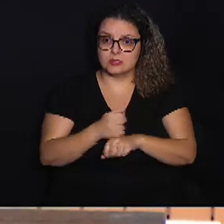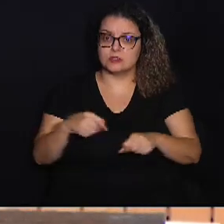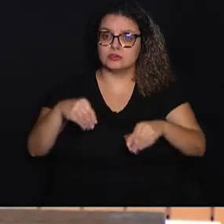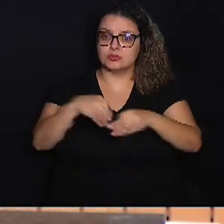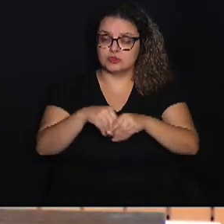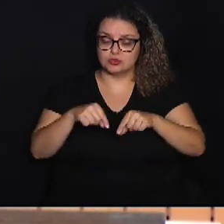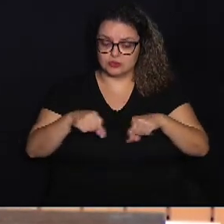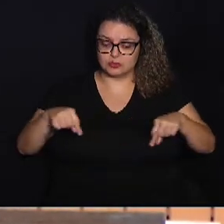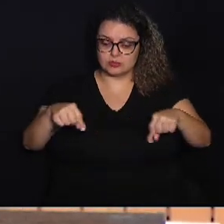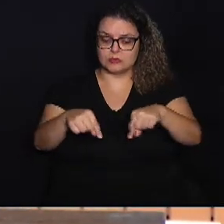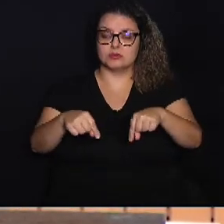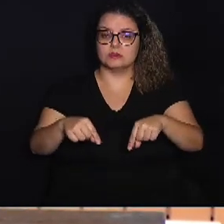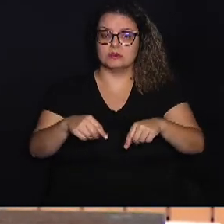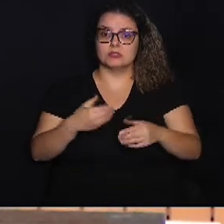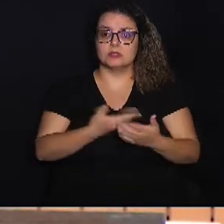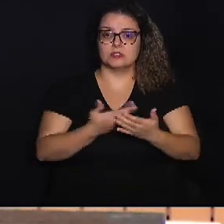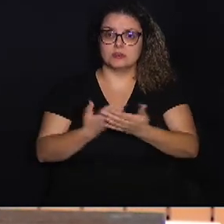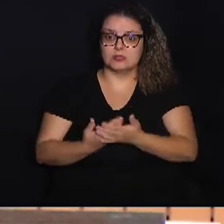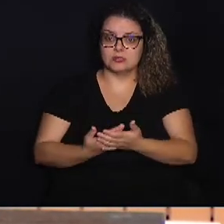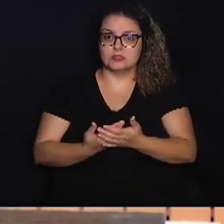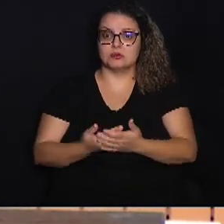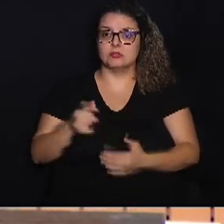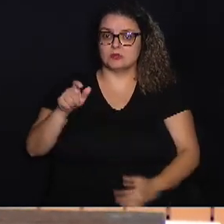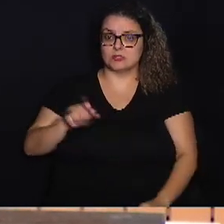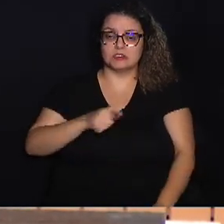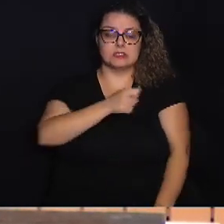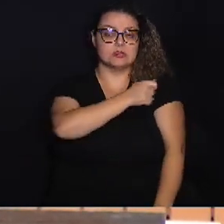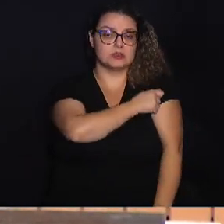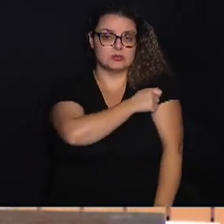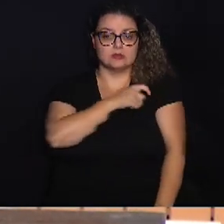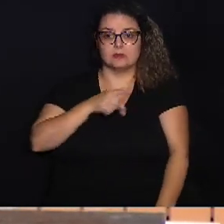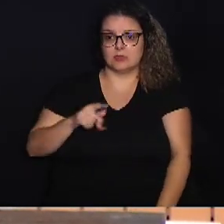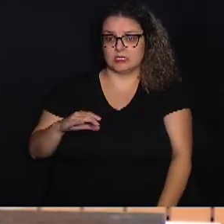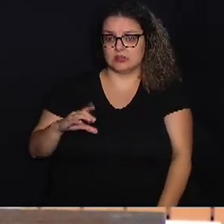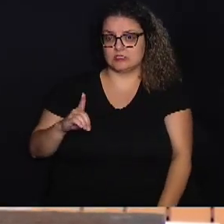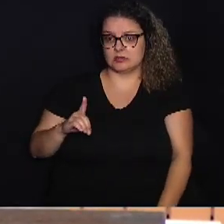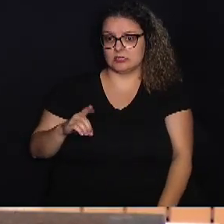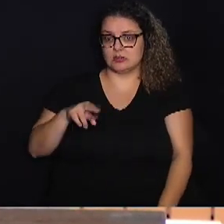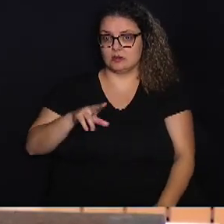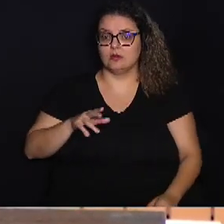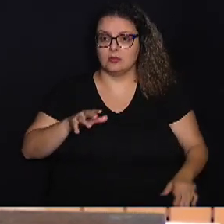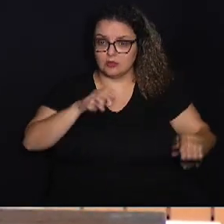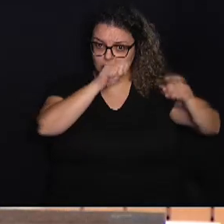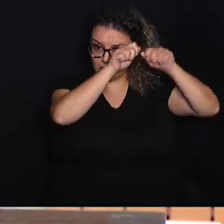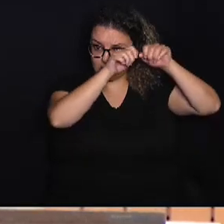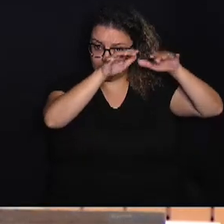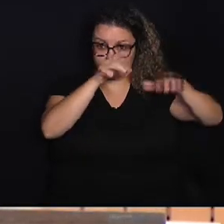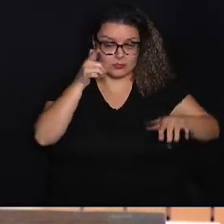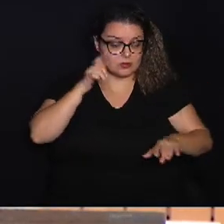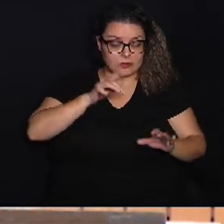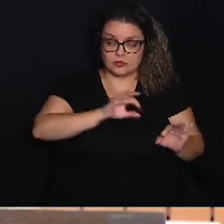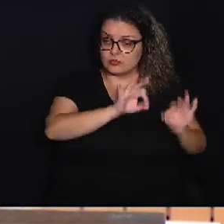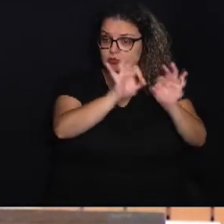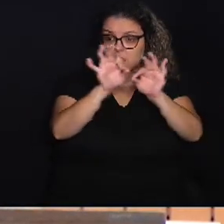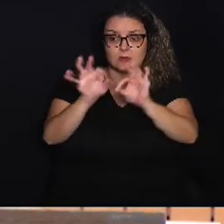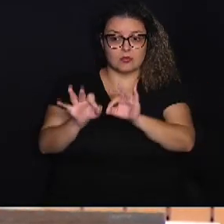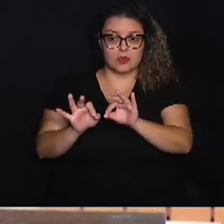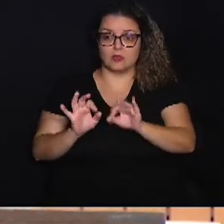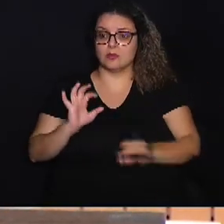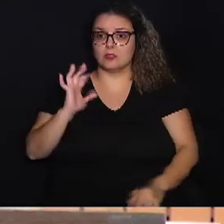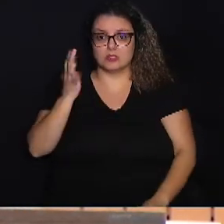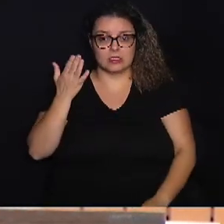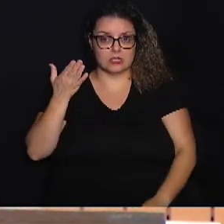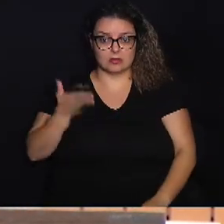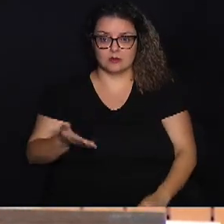aula senão esse aluno pcd ou autista não consegue acompanhar o que tá